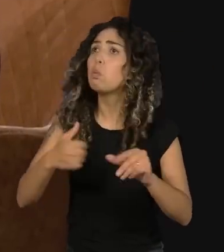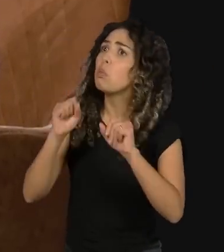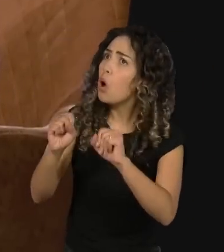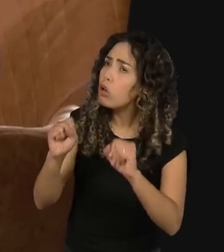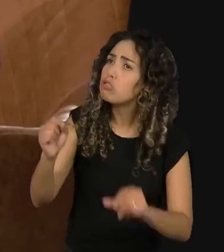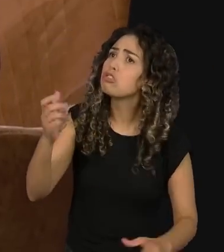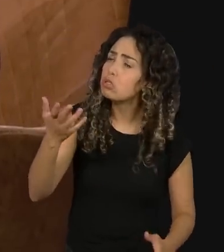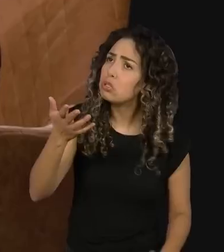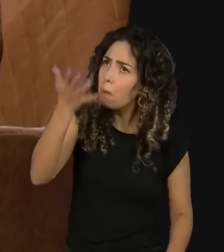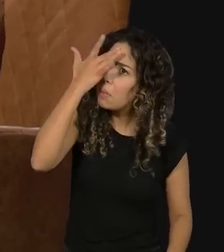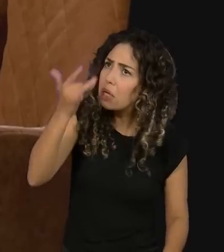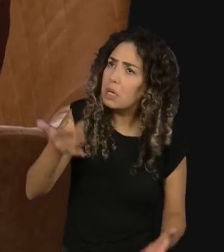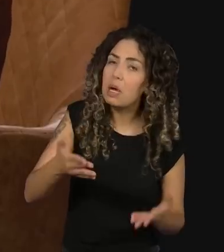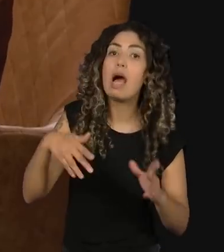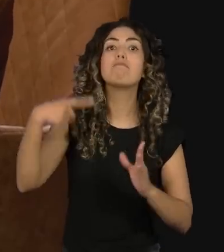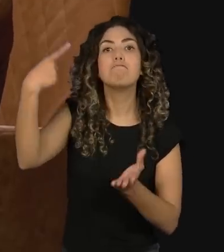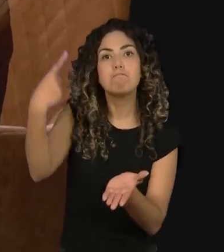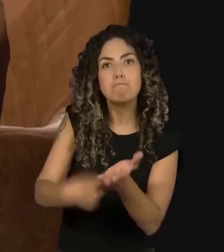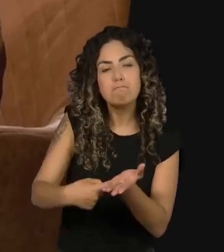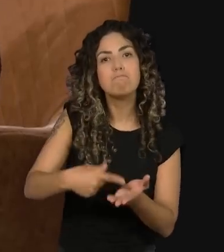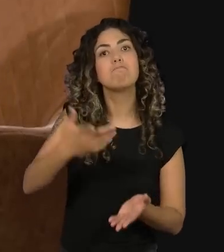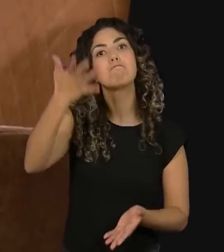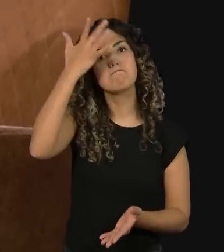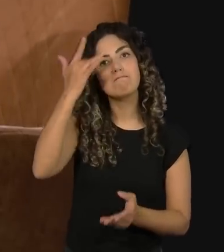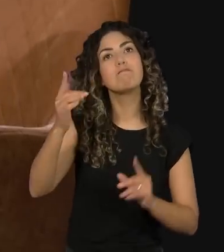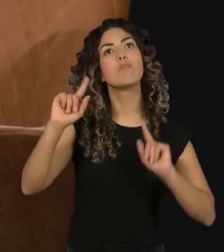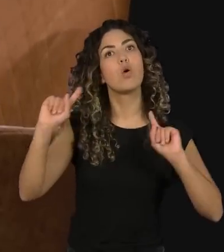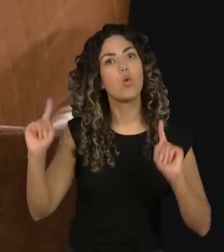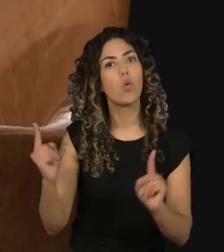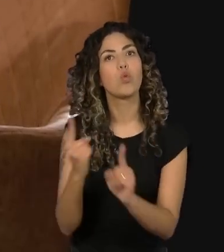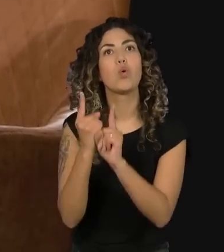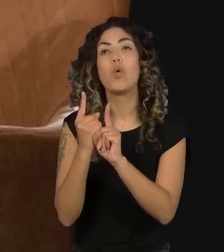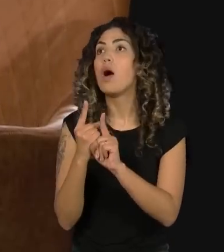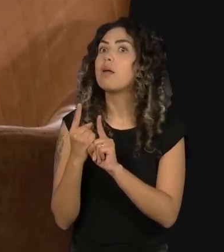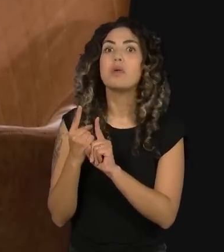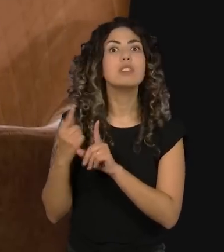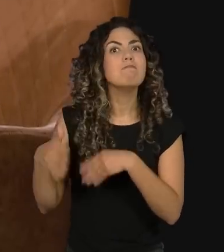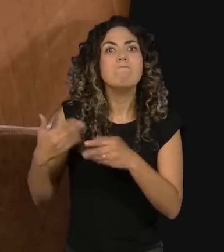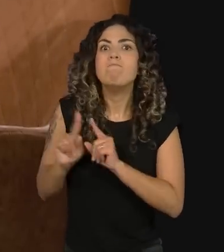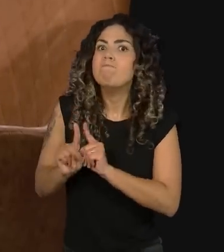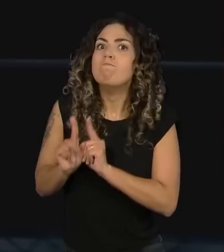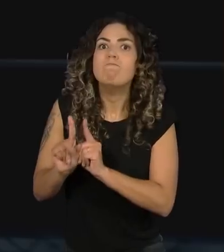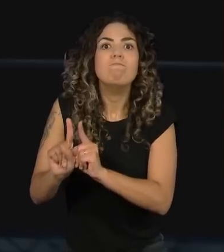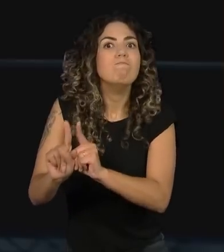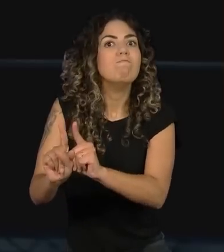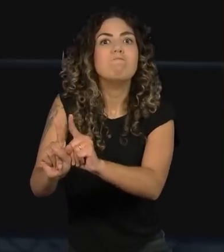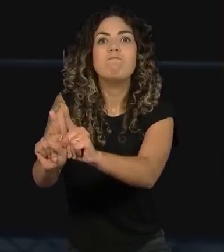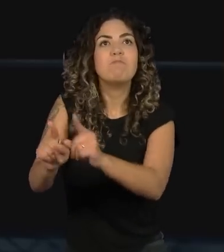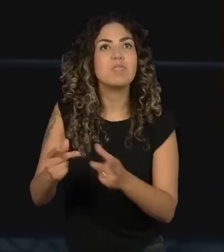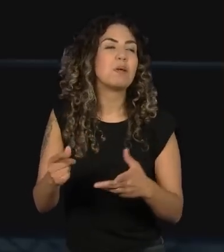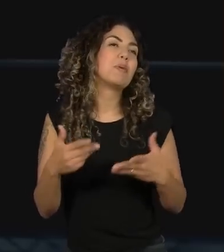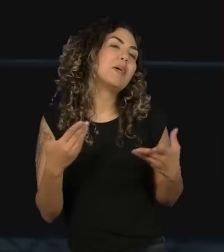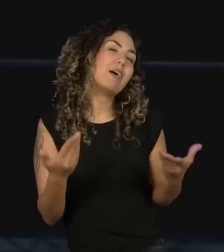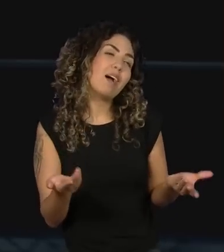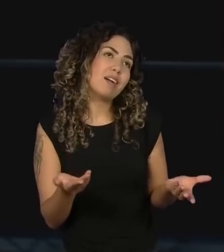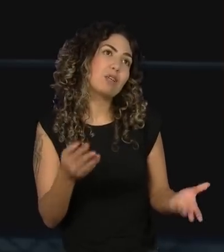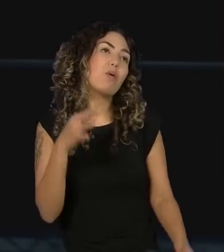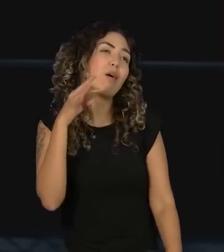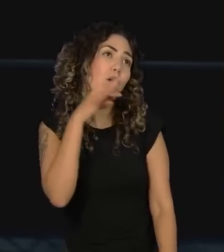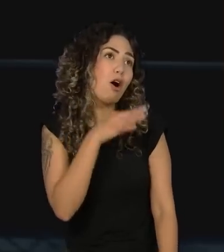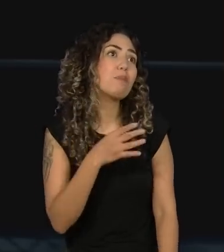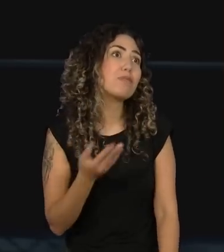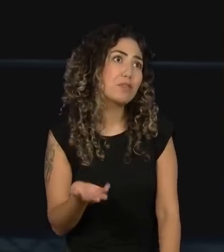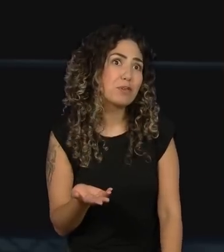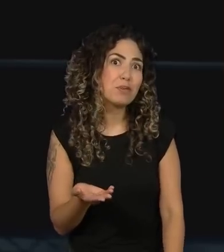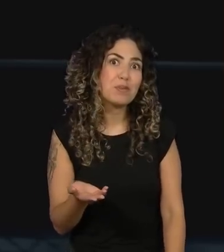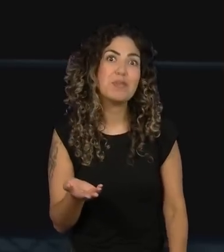lá. E a gente, então, depois disso, nunca mais se separou. E é claro que não podia faltar, né? As palavras